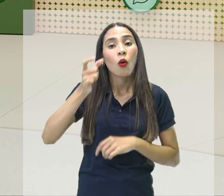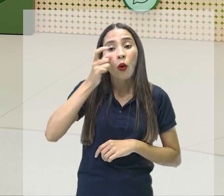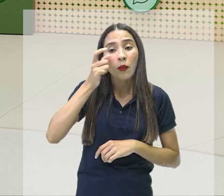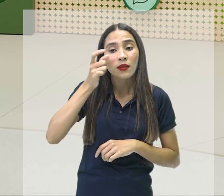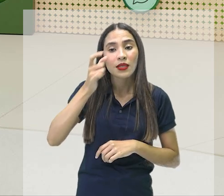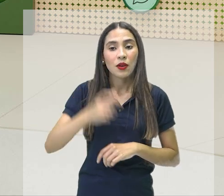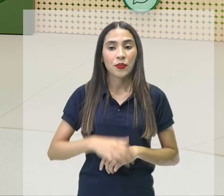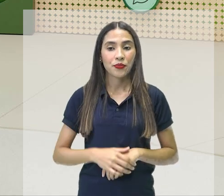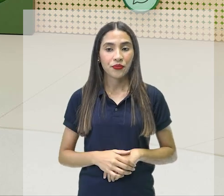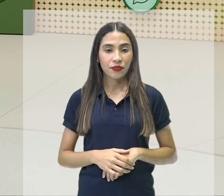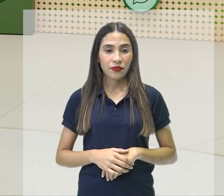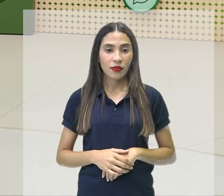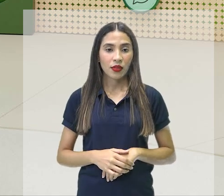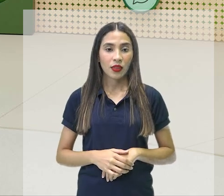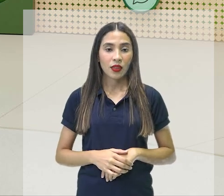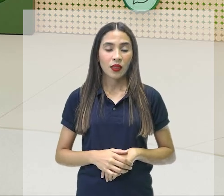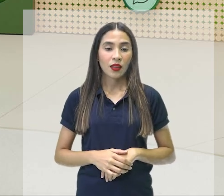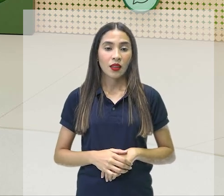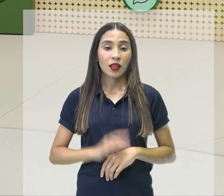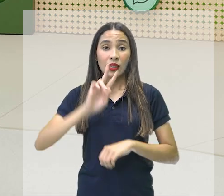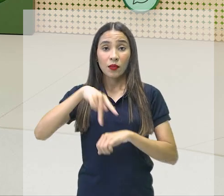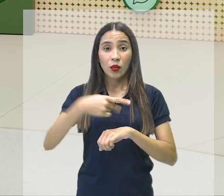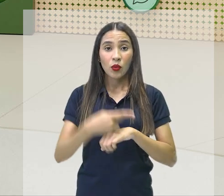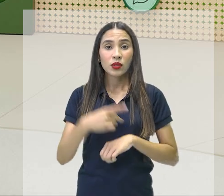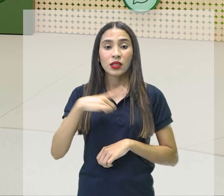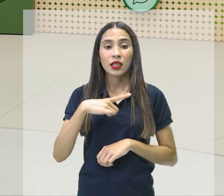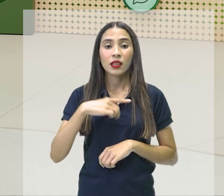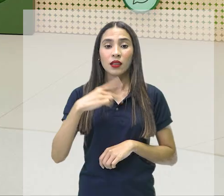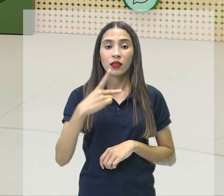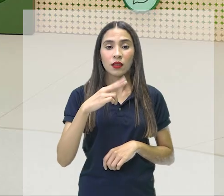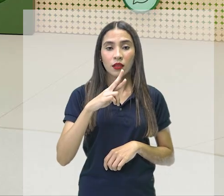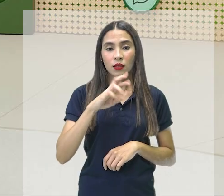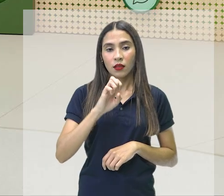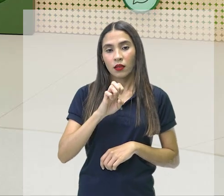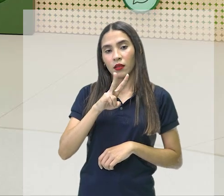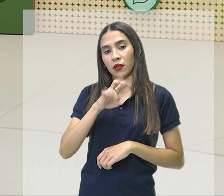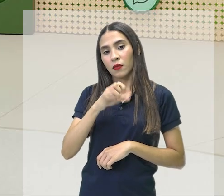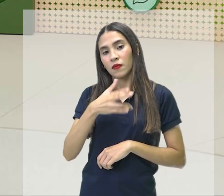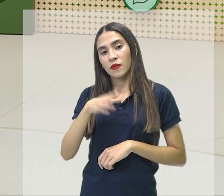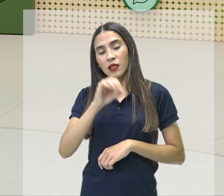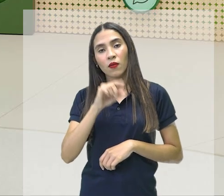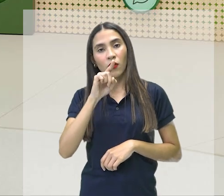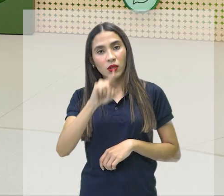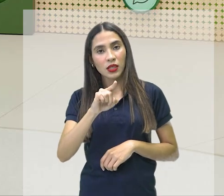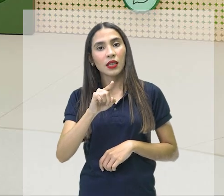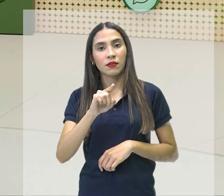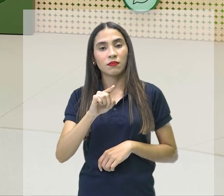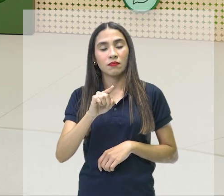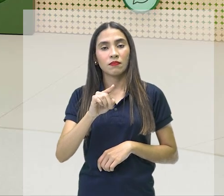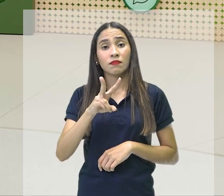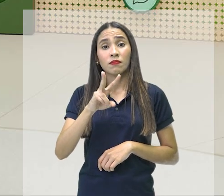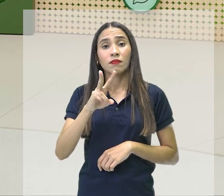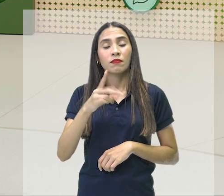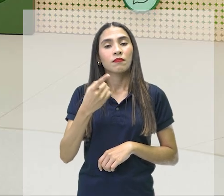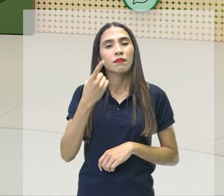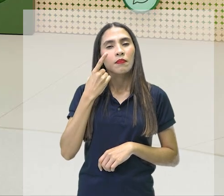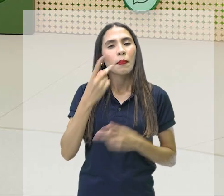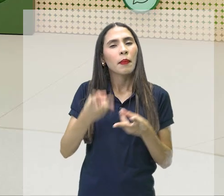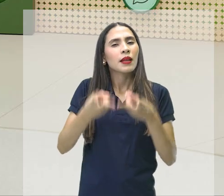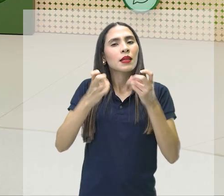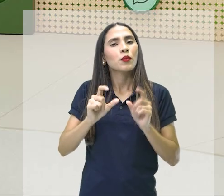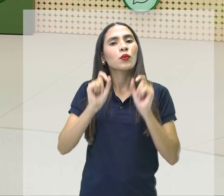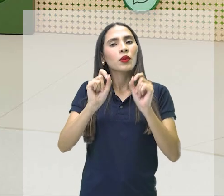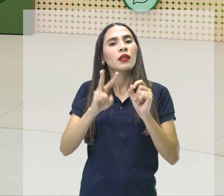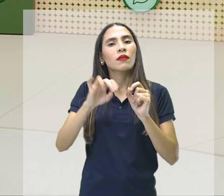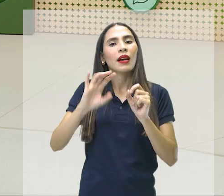aquela observação. E aí vem a parte da previsão, você prevê o que vai